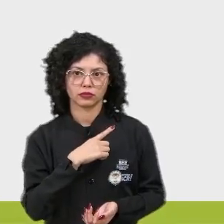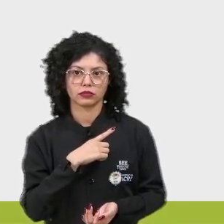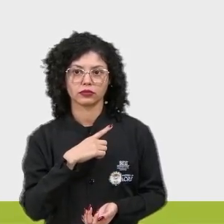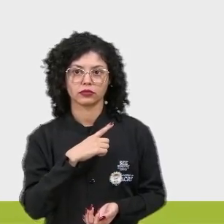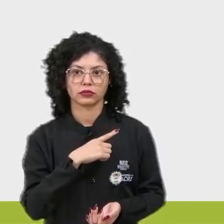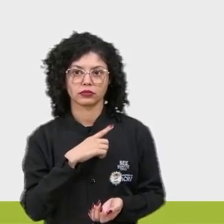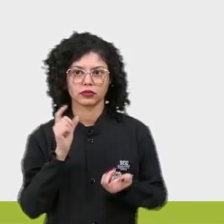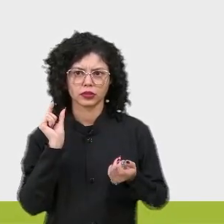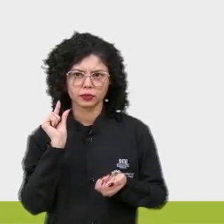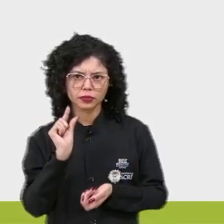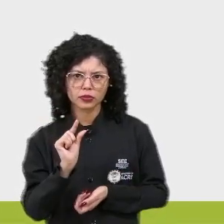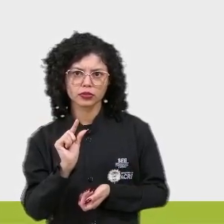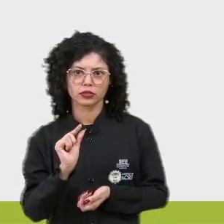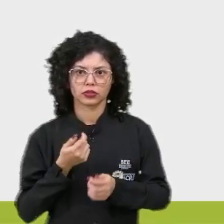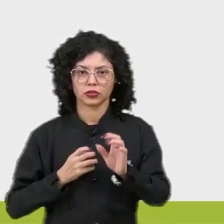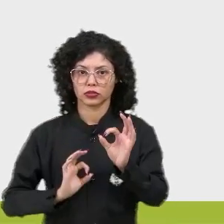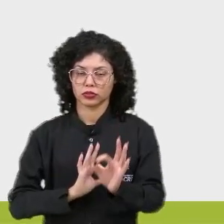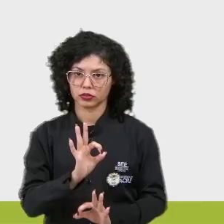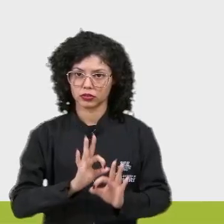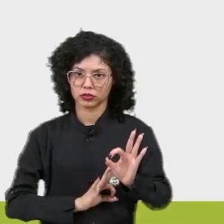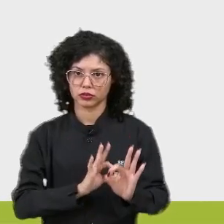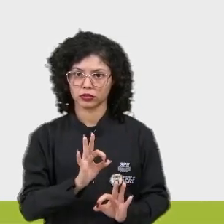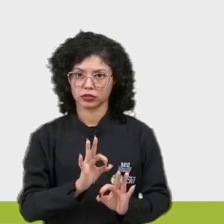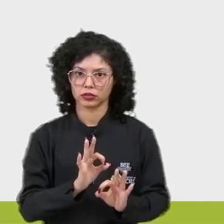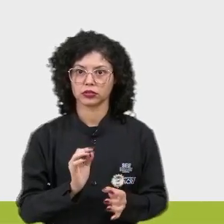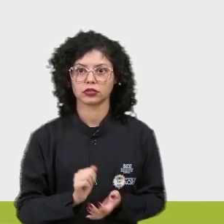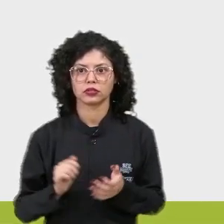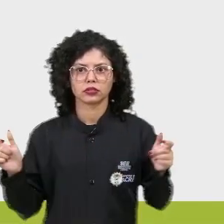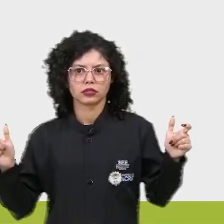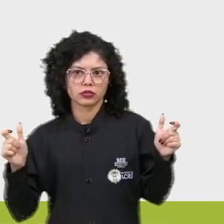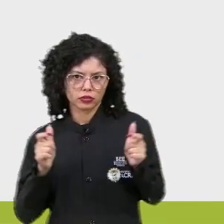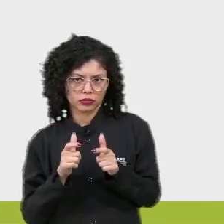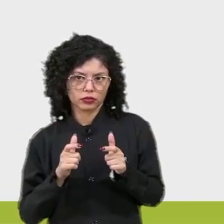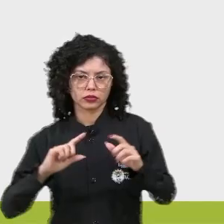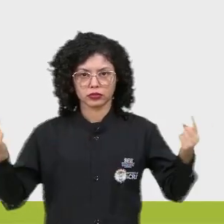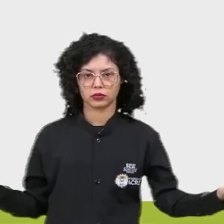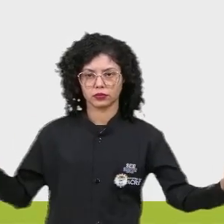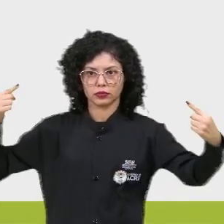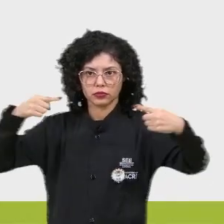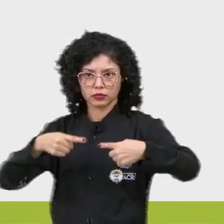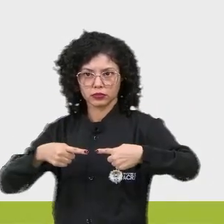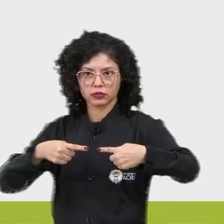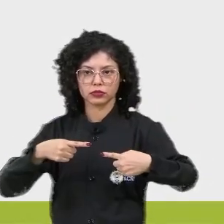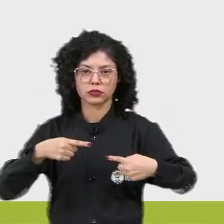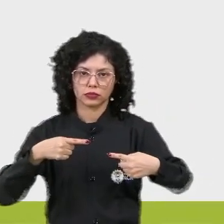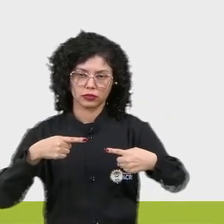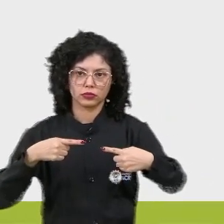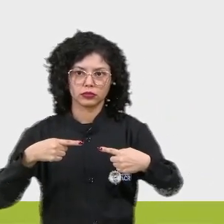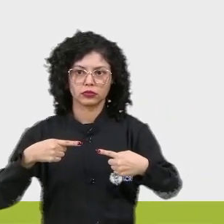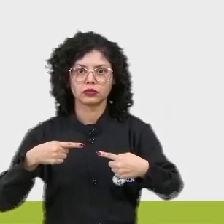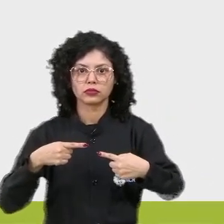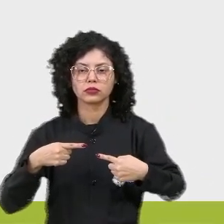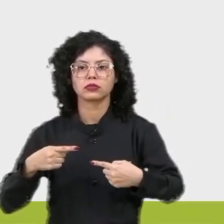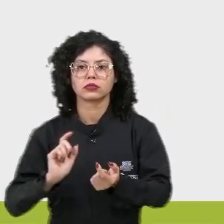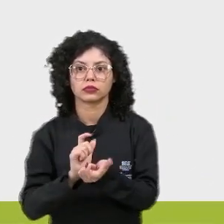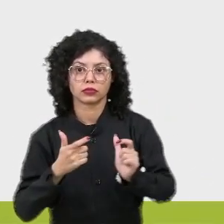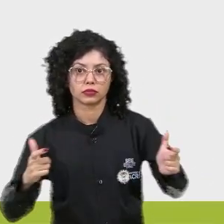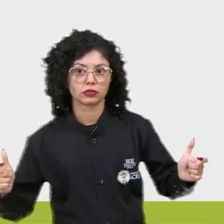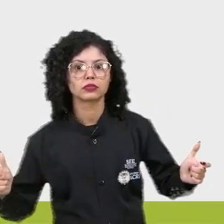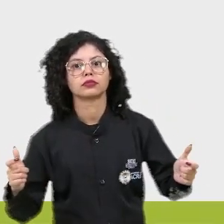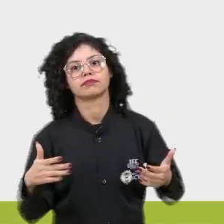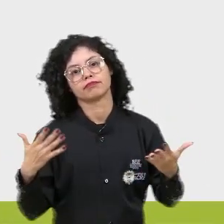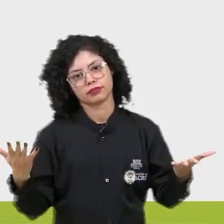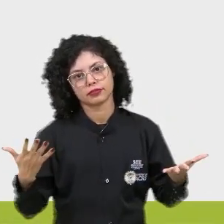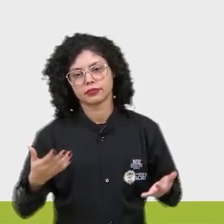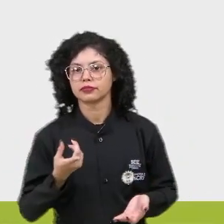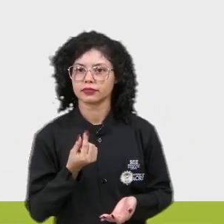existem poucos operadores logísticos atuando na área, o que diminui a competitividade e aumenta aí,